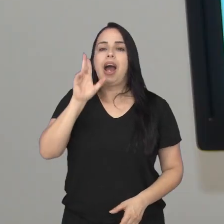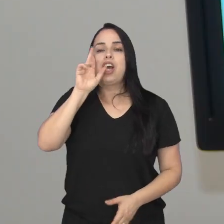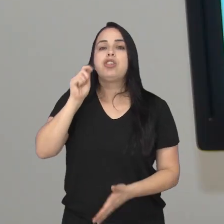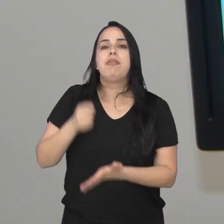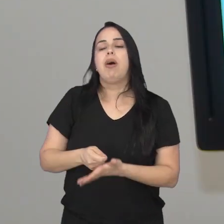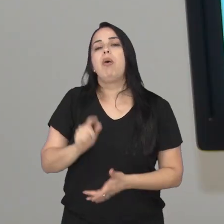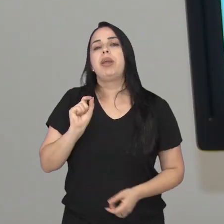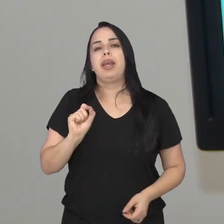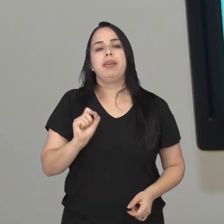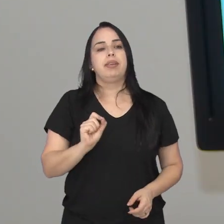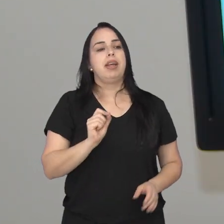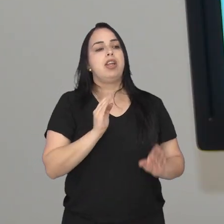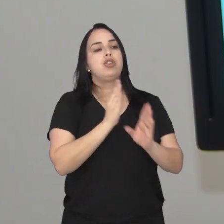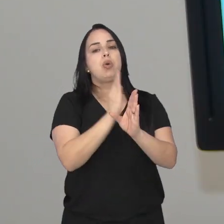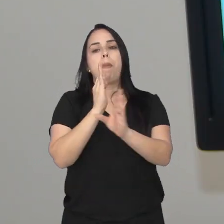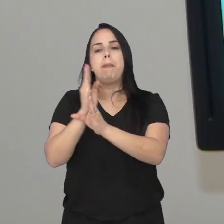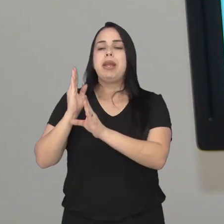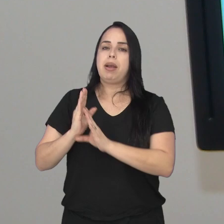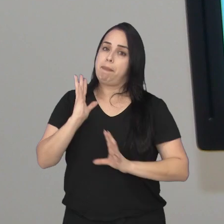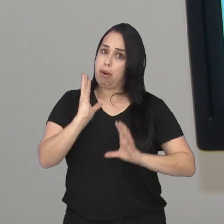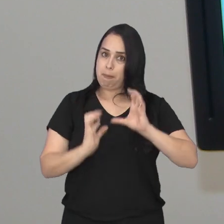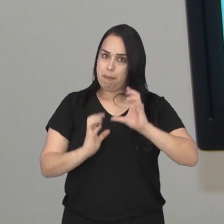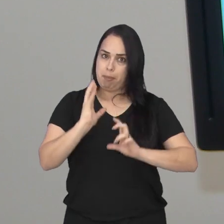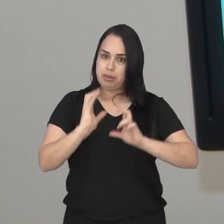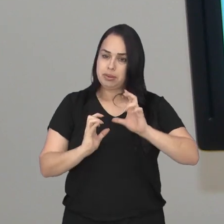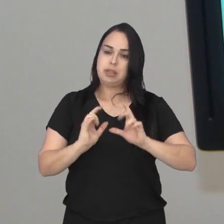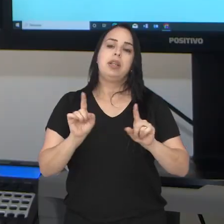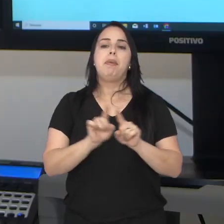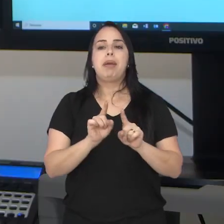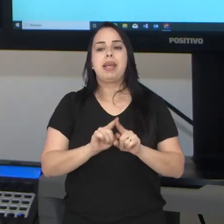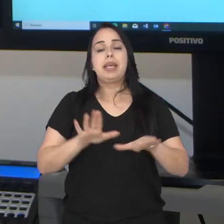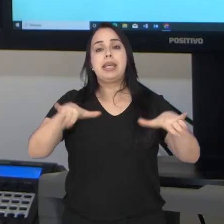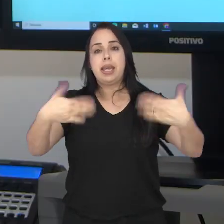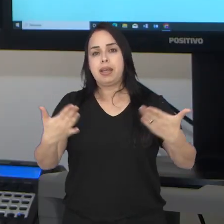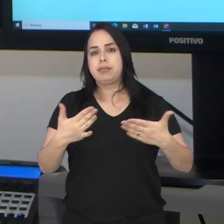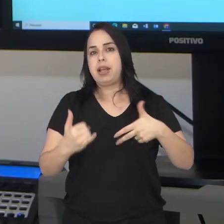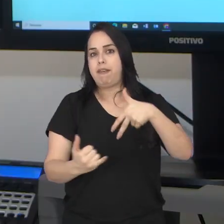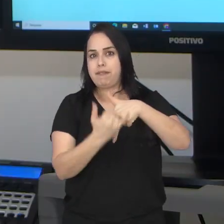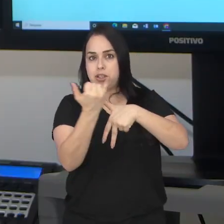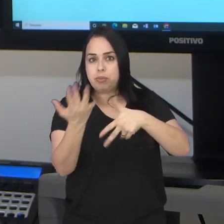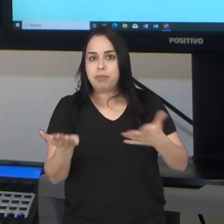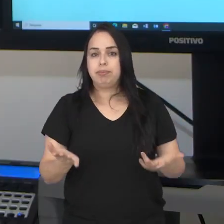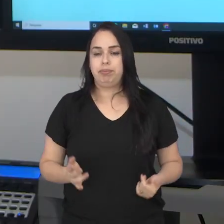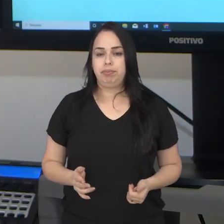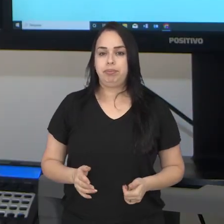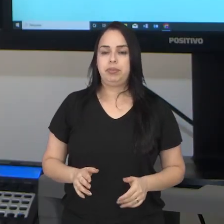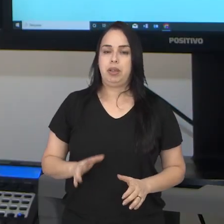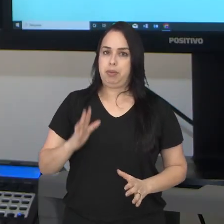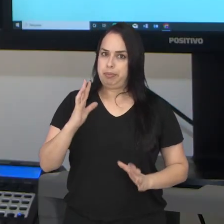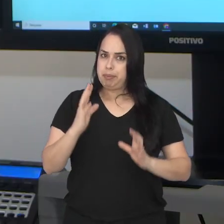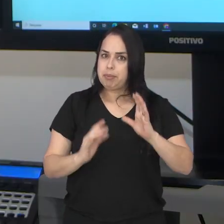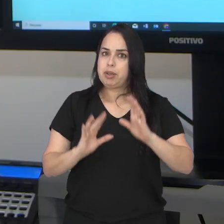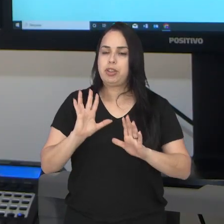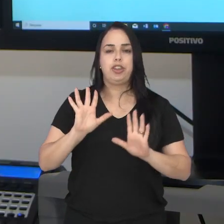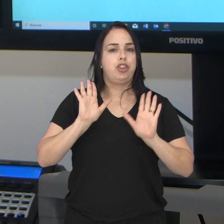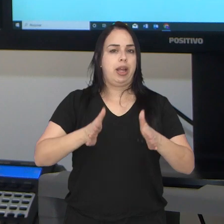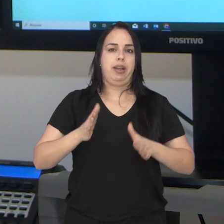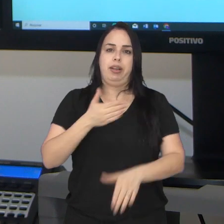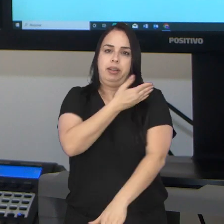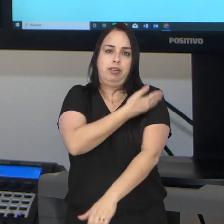do problema é a identificação dos conflitos e das vítimas o conflito ele faz parte da natureza humana Né